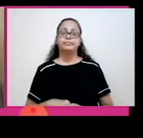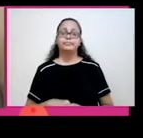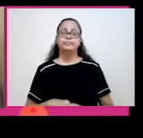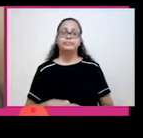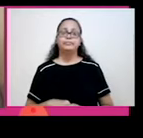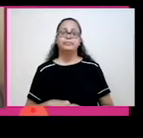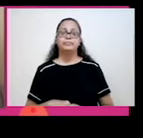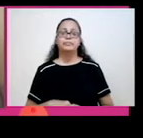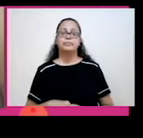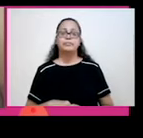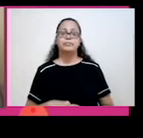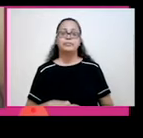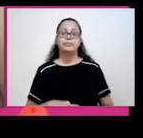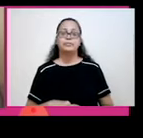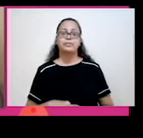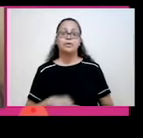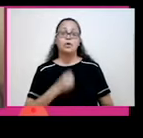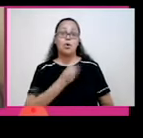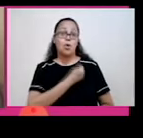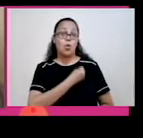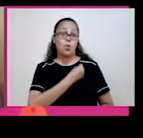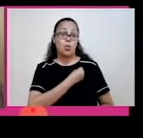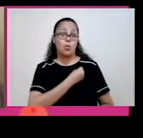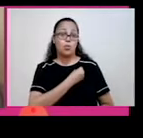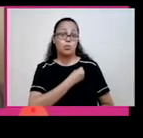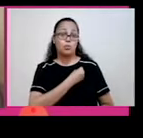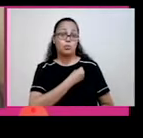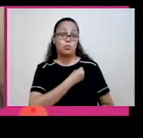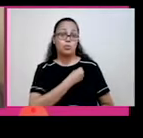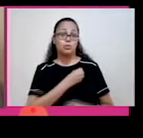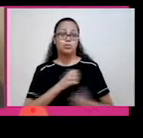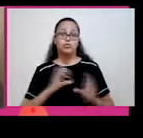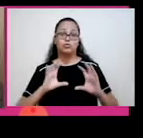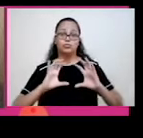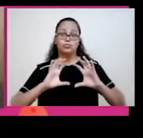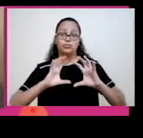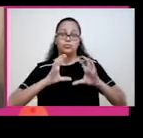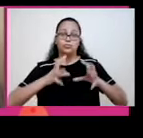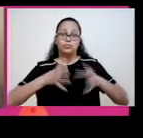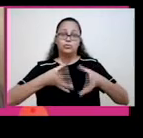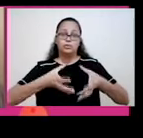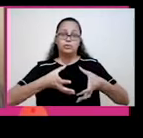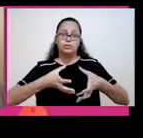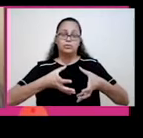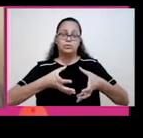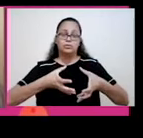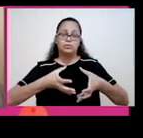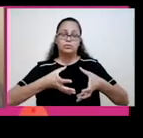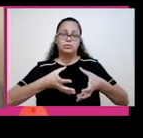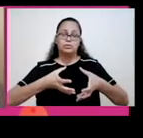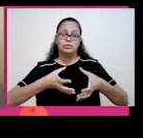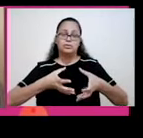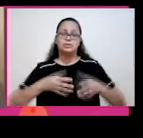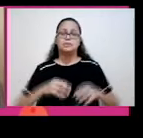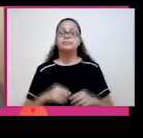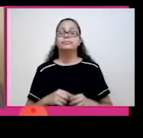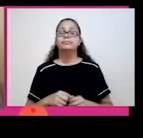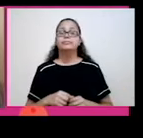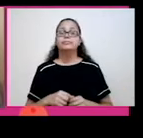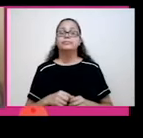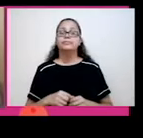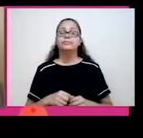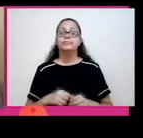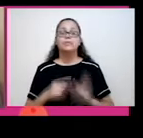Continuando aí. Os números, China, número de tratores. Também, esse número de tratores ele expressa